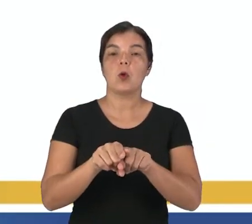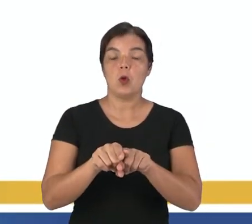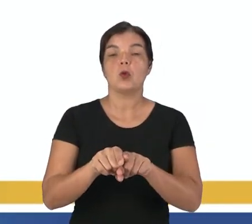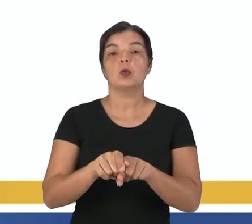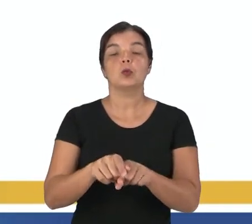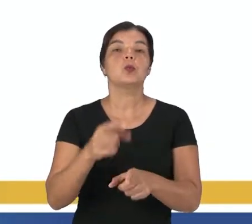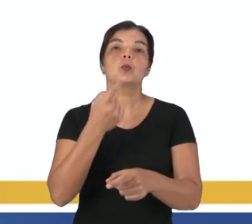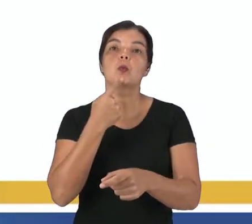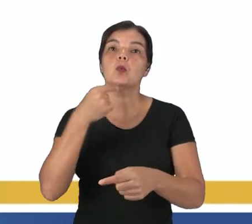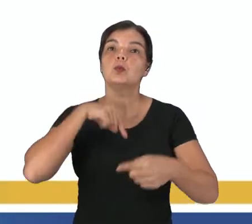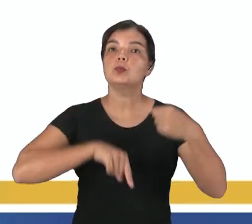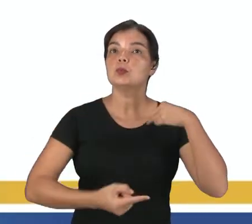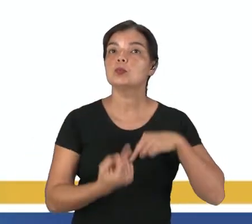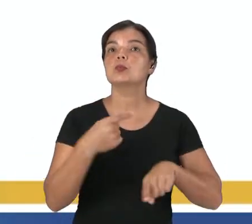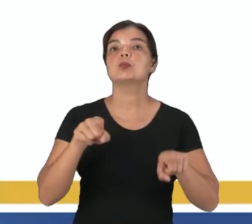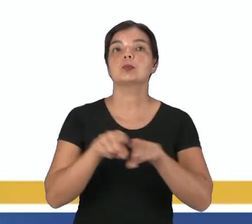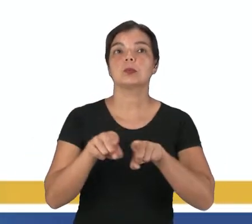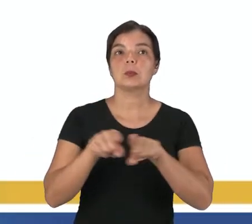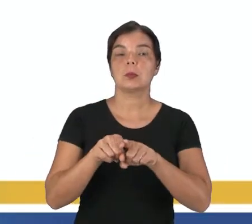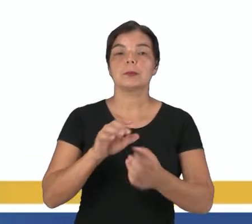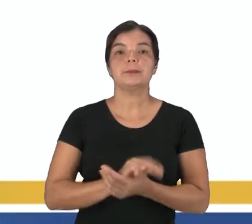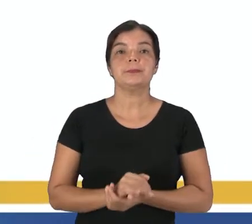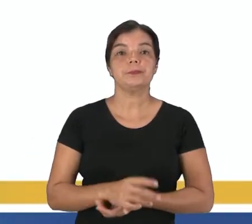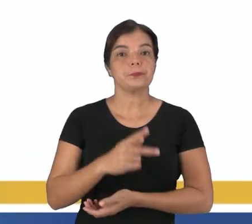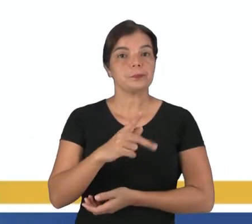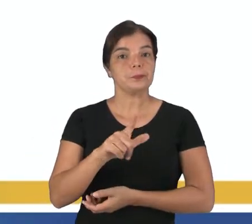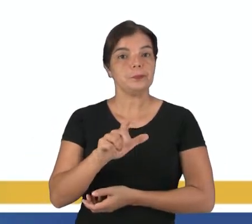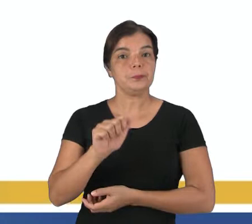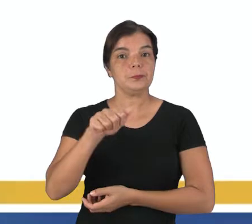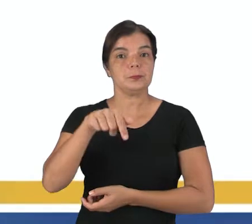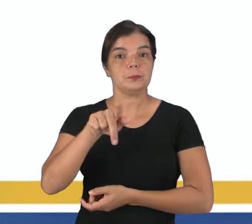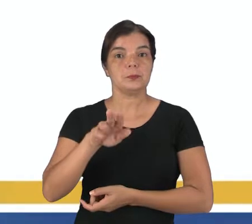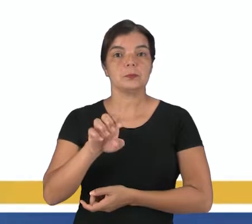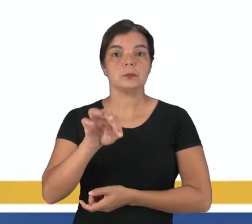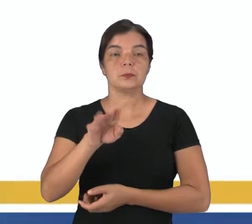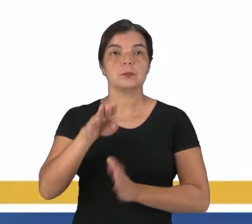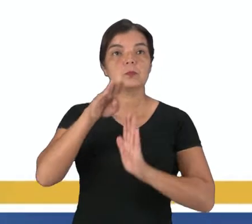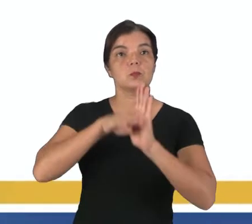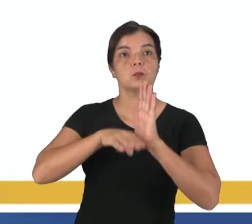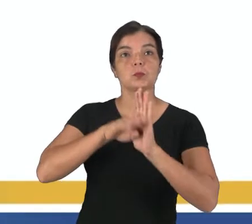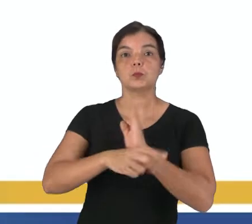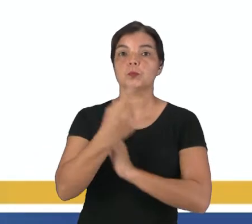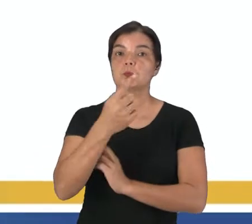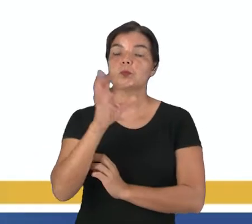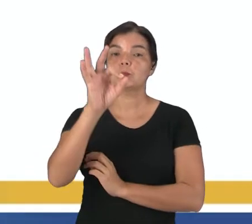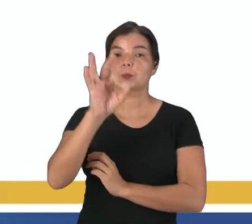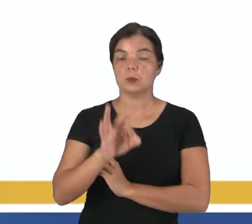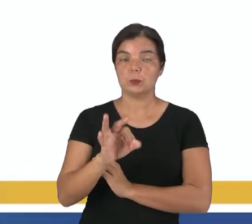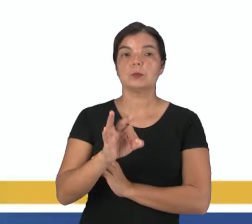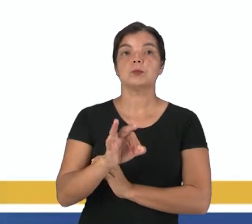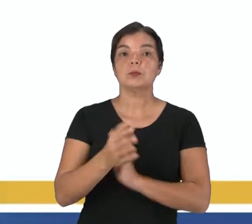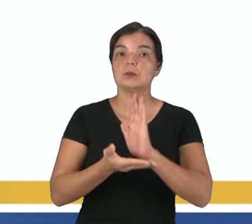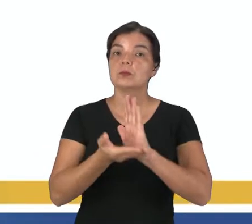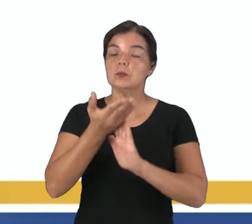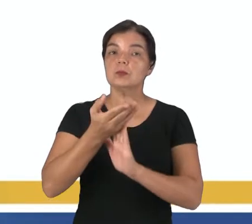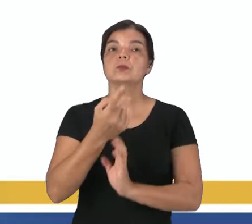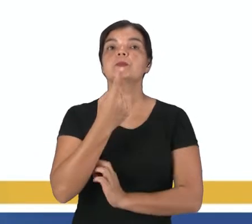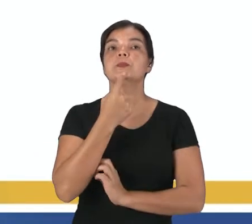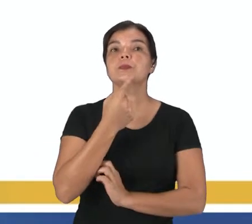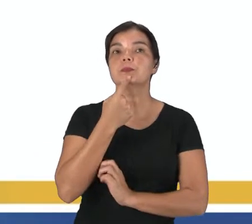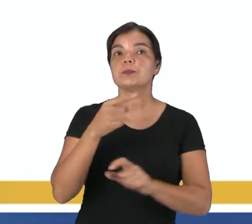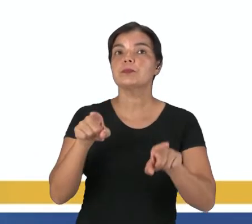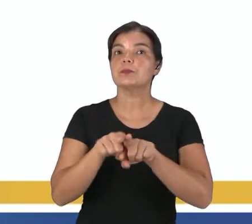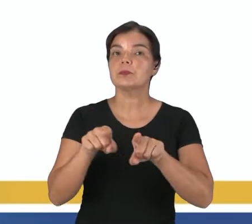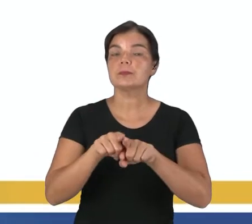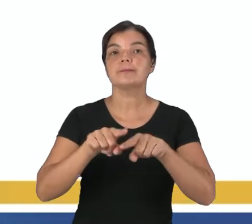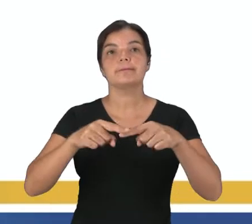coagulação sanguínea, essas plaquetas, elas correspondem a menos de 1% do volume do sangue,